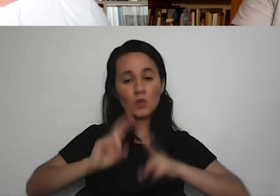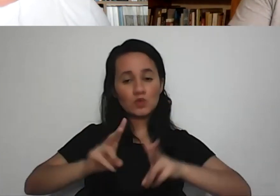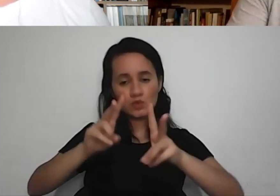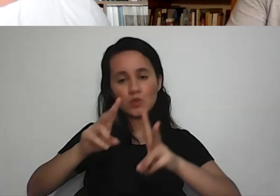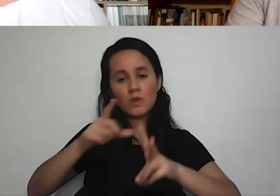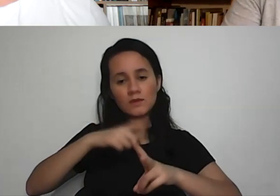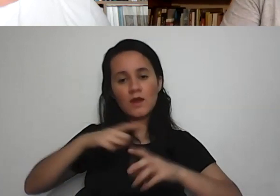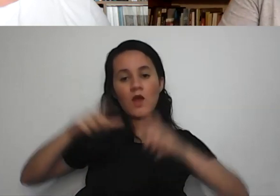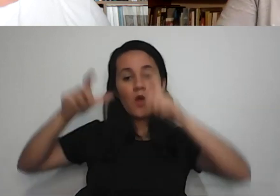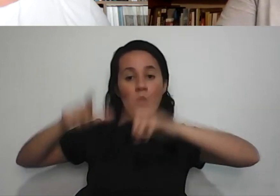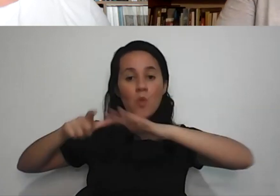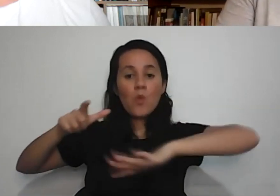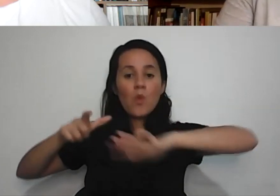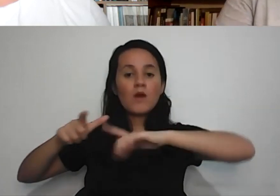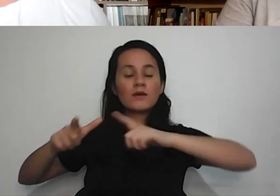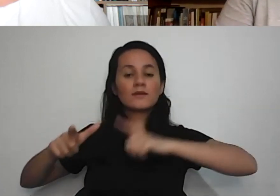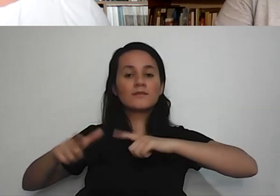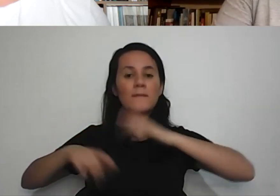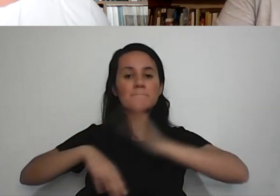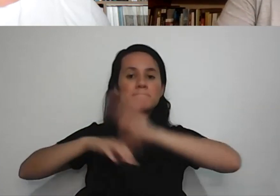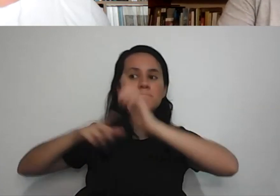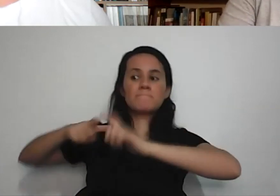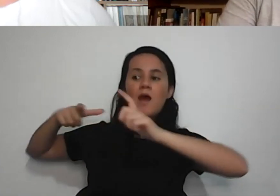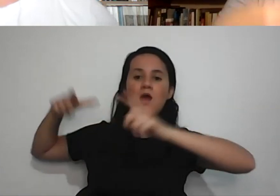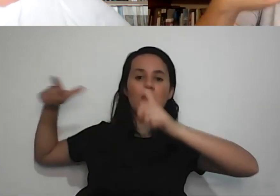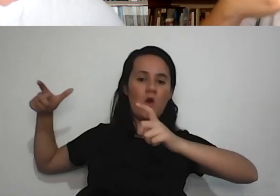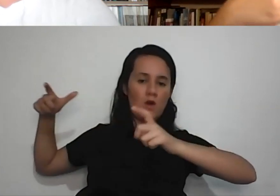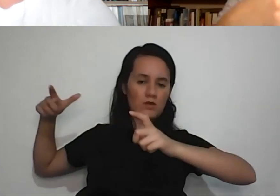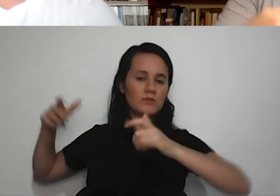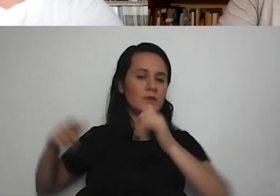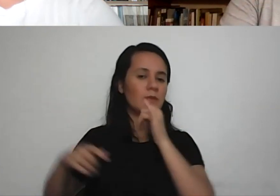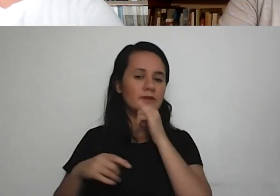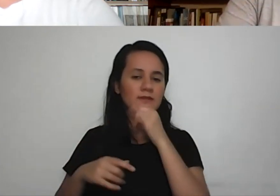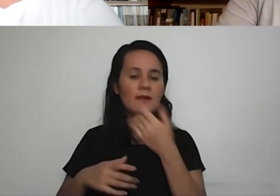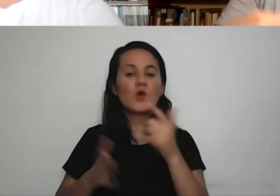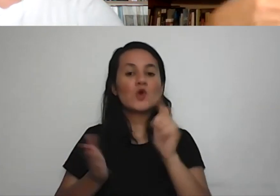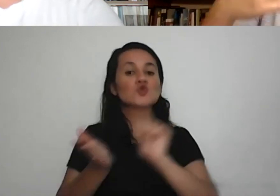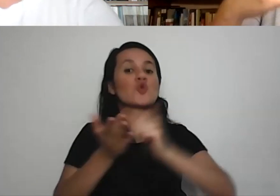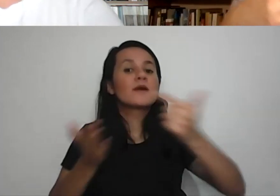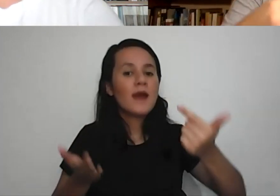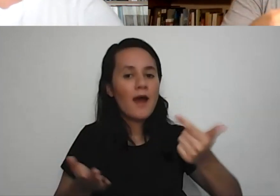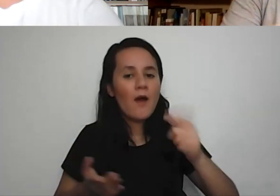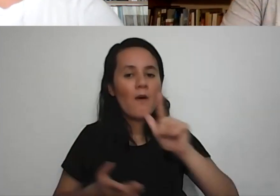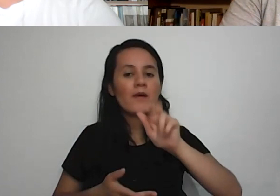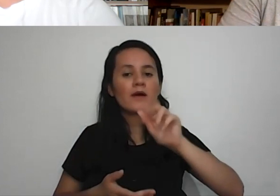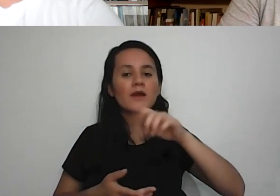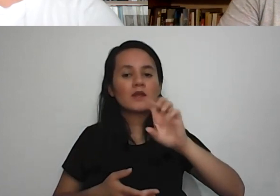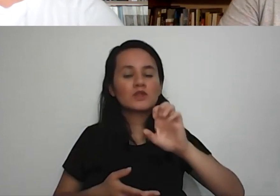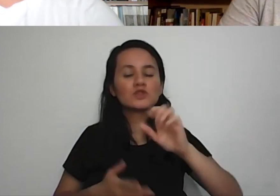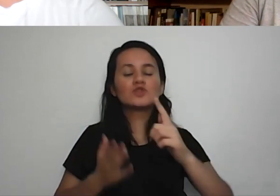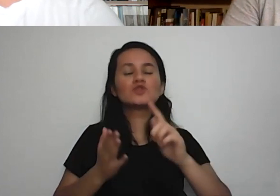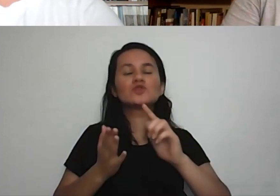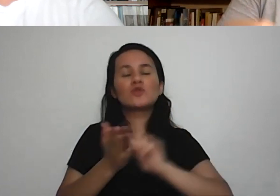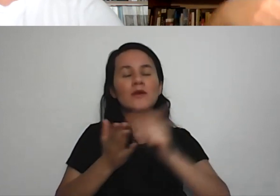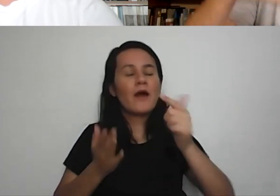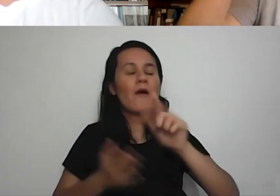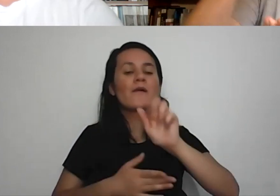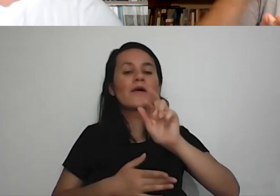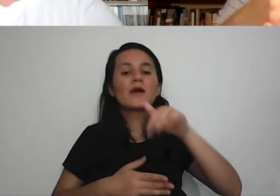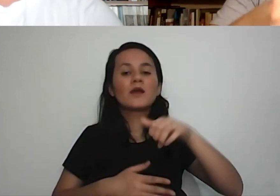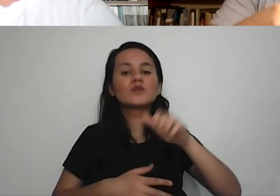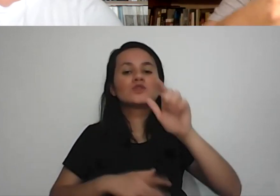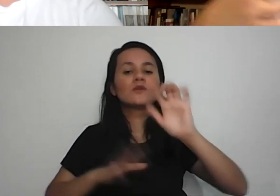esses espaços de legitimação maiores, né? Com mais, quer dizer, o grande jornal, o grande festival literário, né?